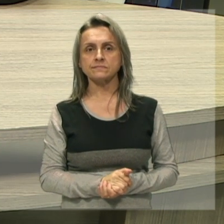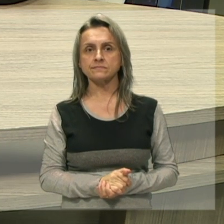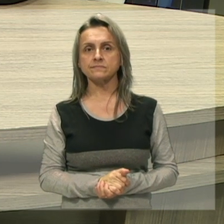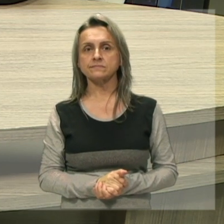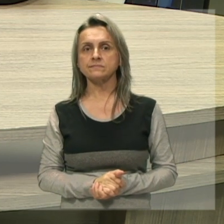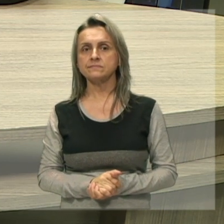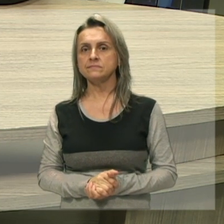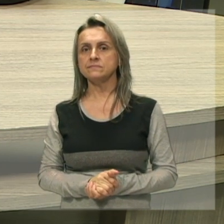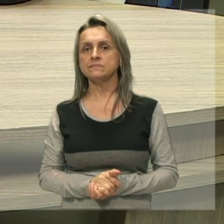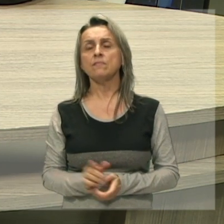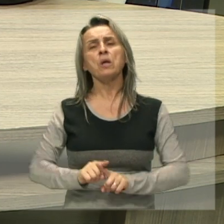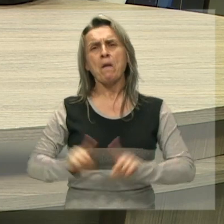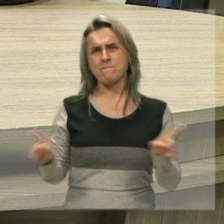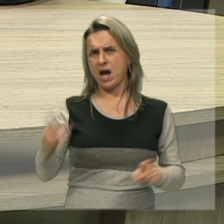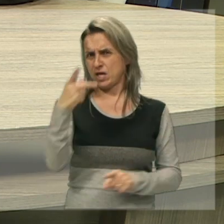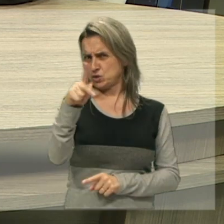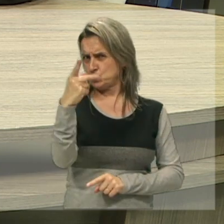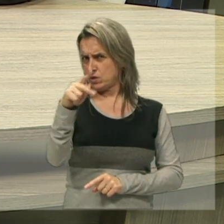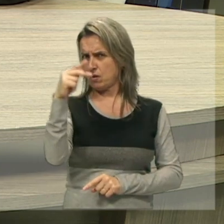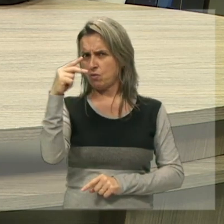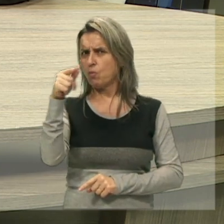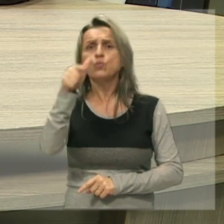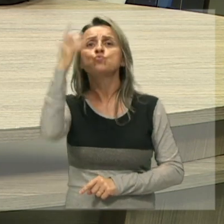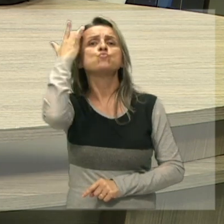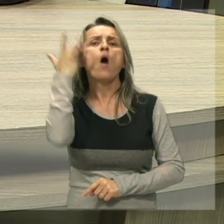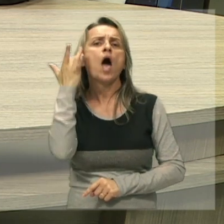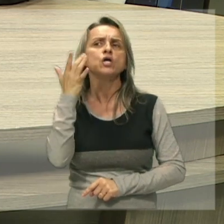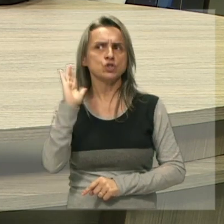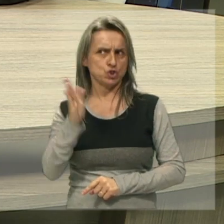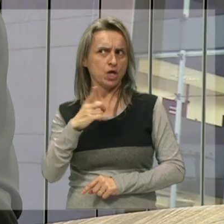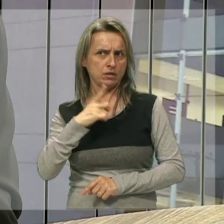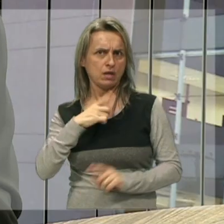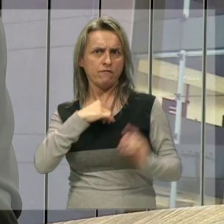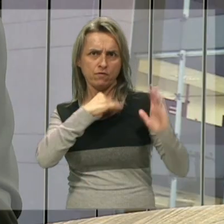coisas bastante positivas a partir da escola inclusiva.